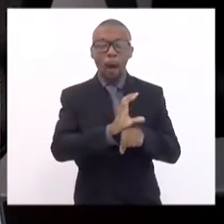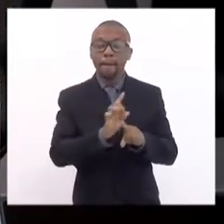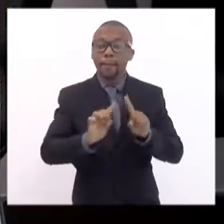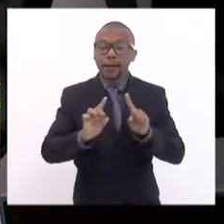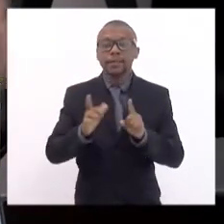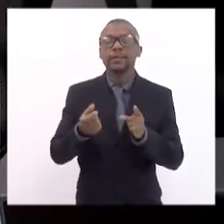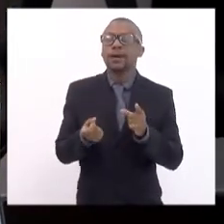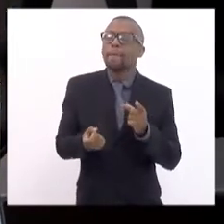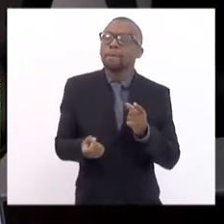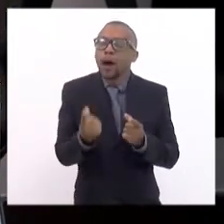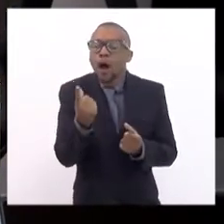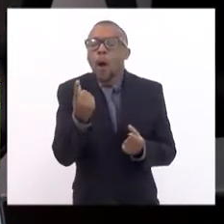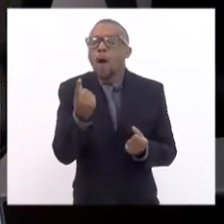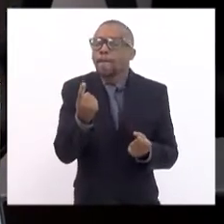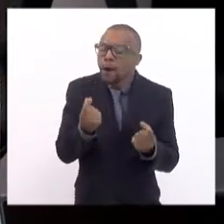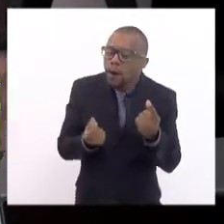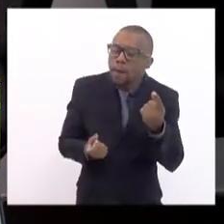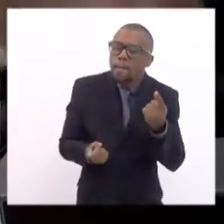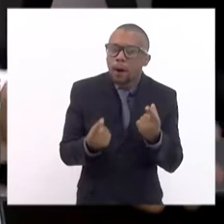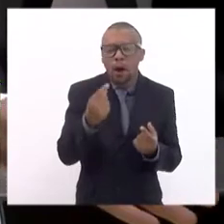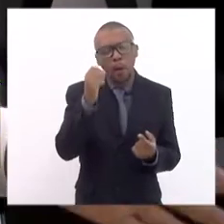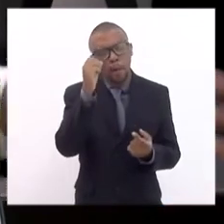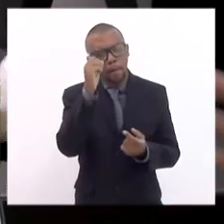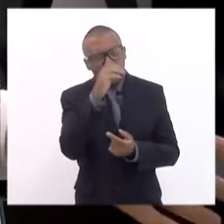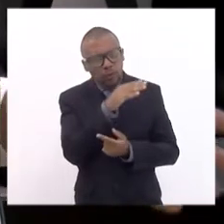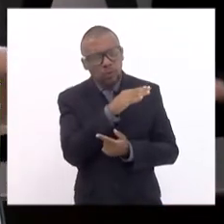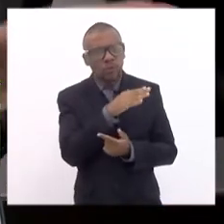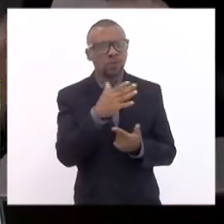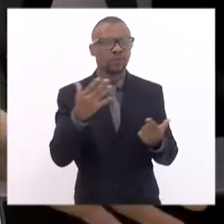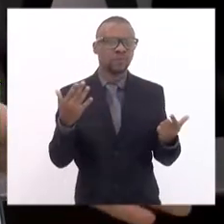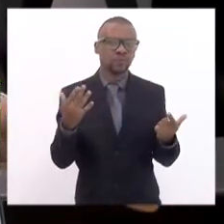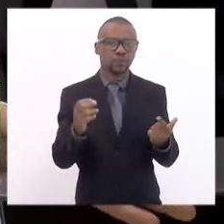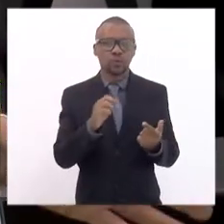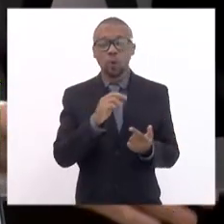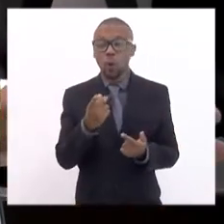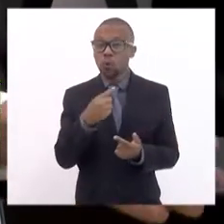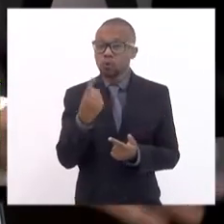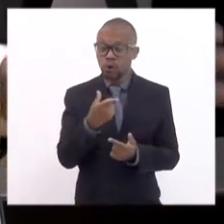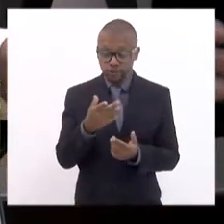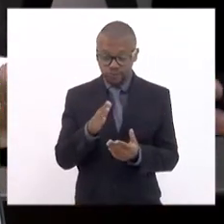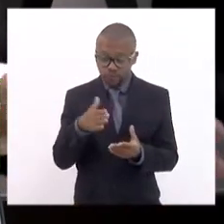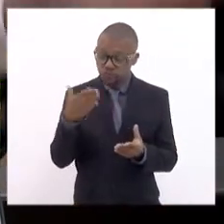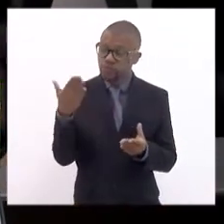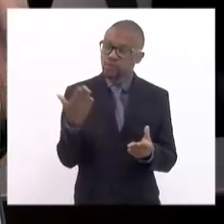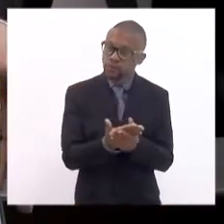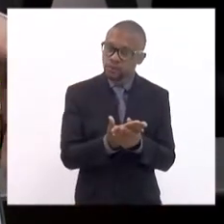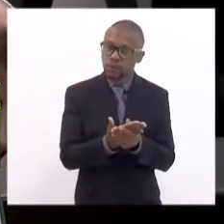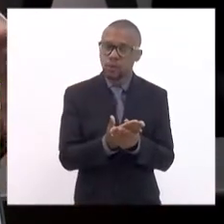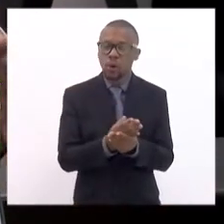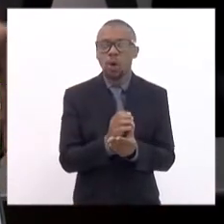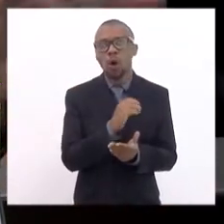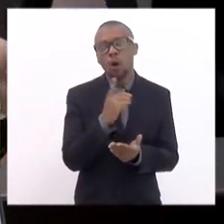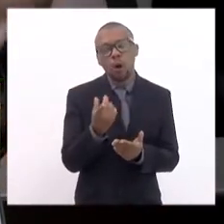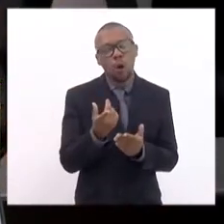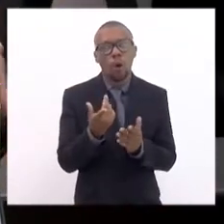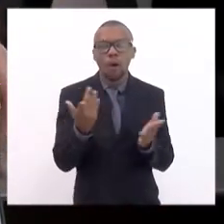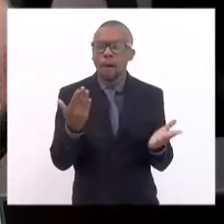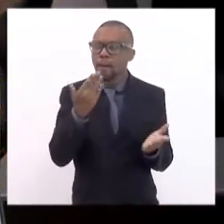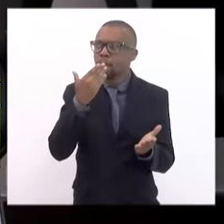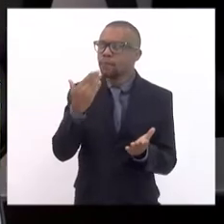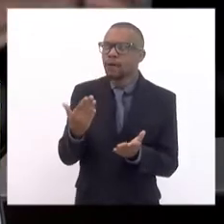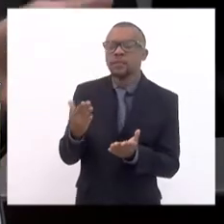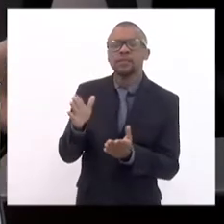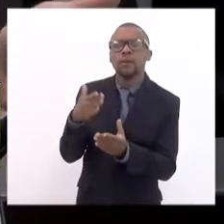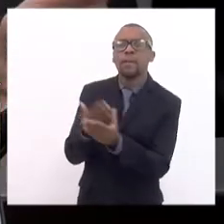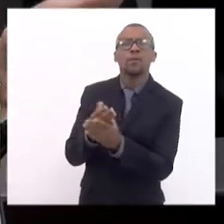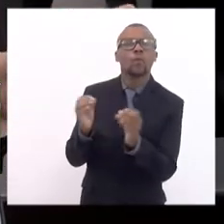hipóteses excepcionais e esdrúxulas, né, ou a gente entra com ação direta, pois é. Ou a gente não entra com ação direta. E se não entra, a gente